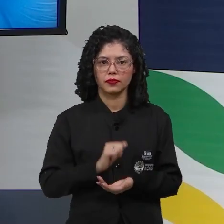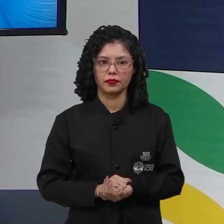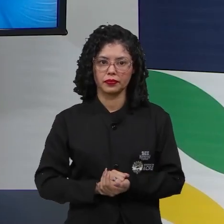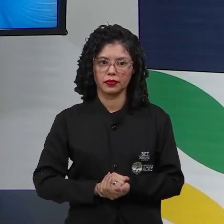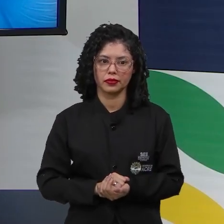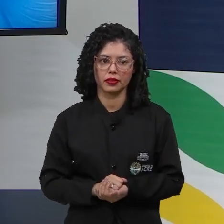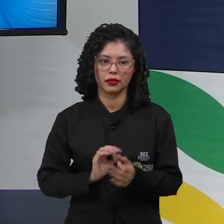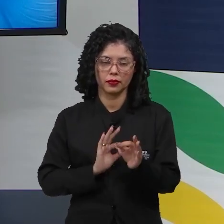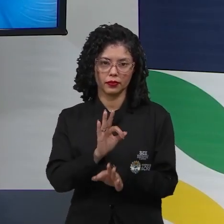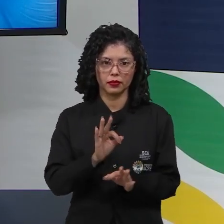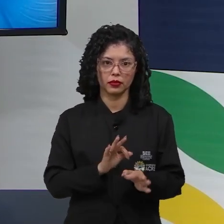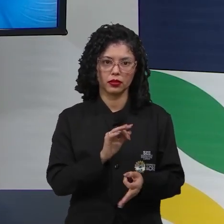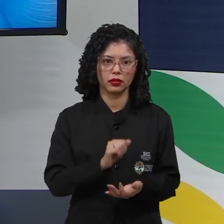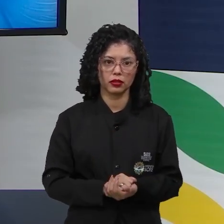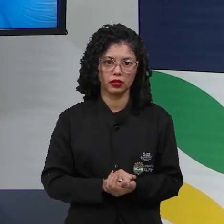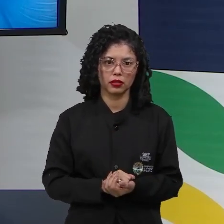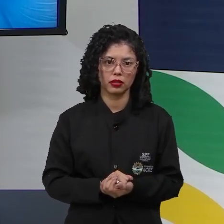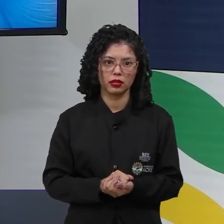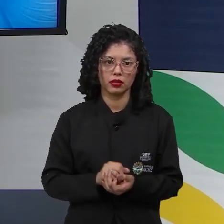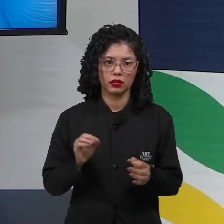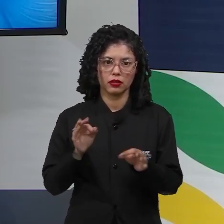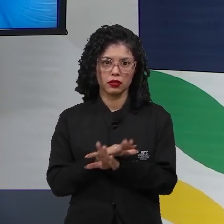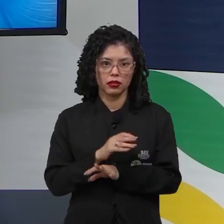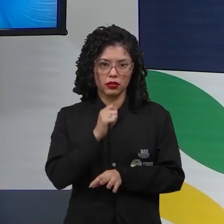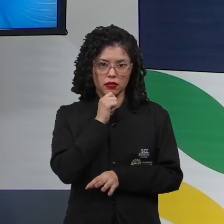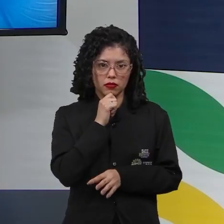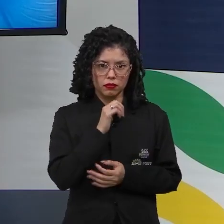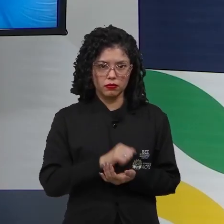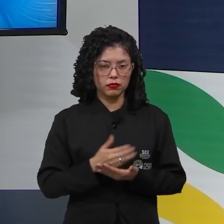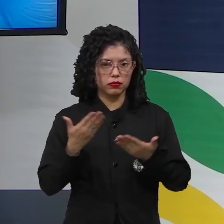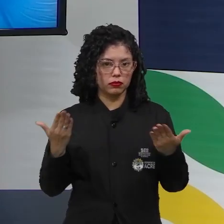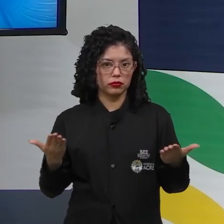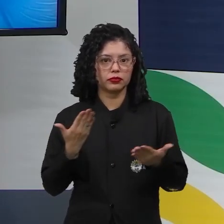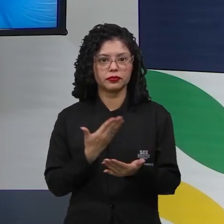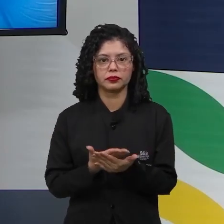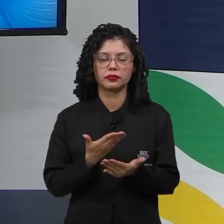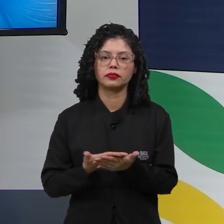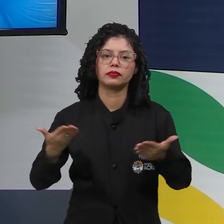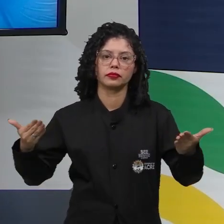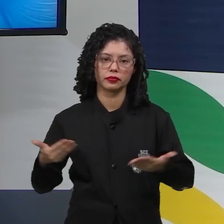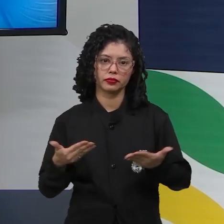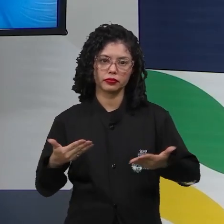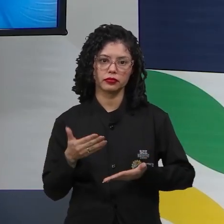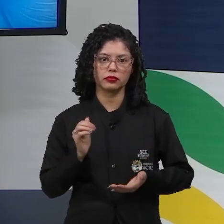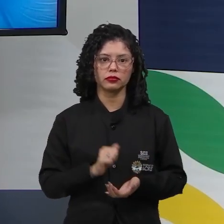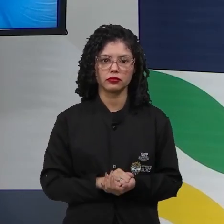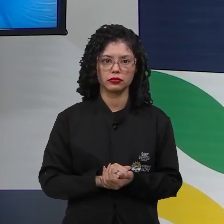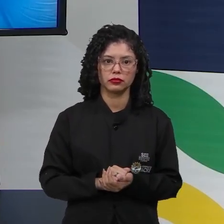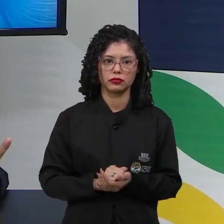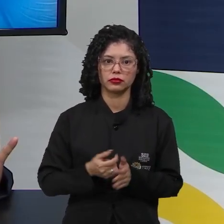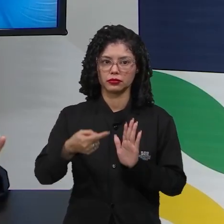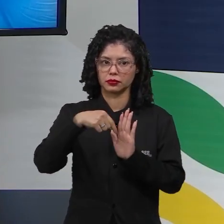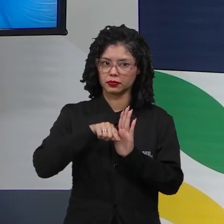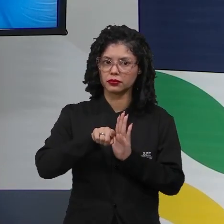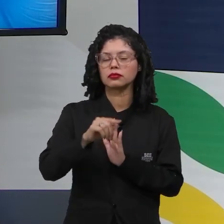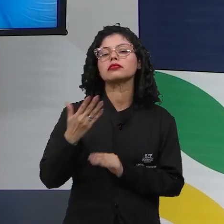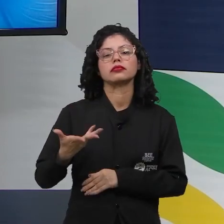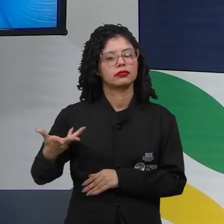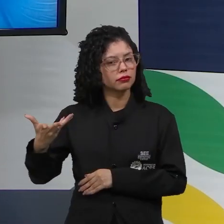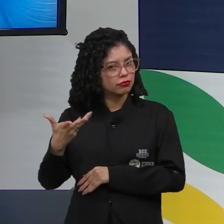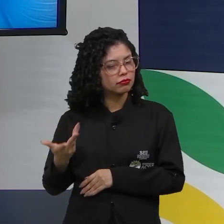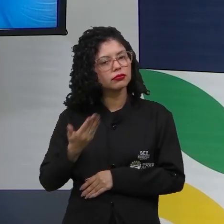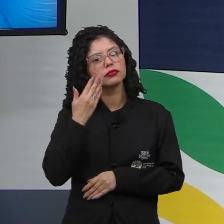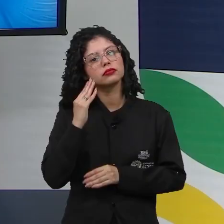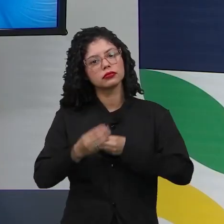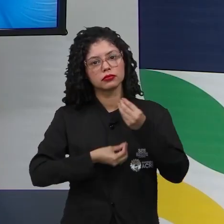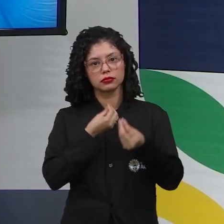ali preparado para destruir essa infecção. Então, essa foi a nossa aula sobre uma imunologia básica ali para a gente